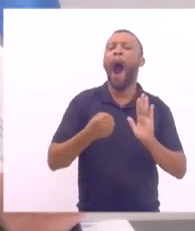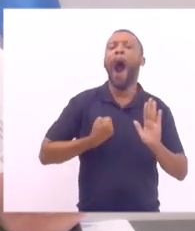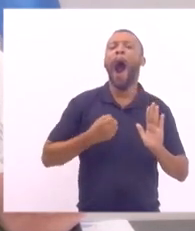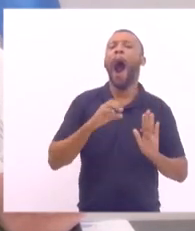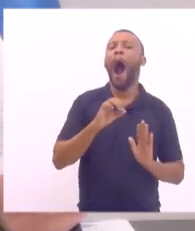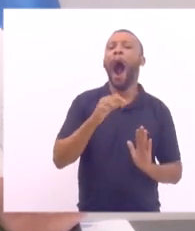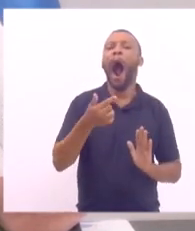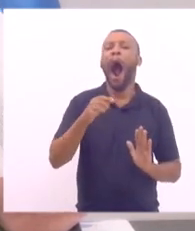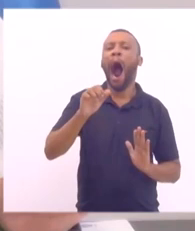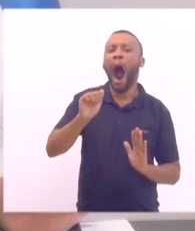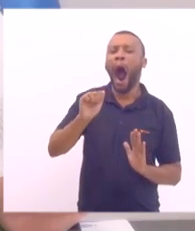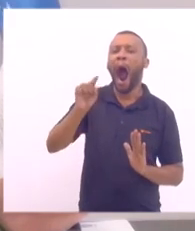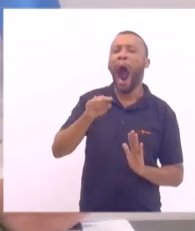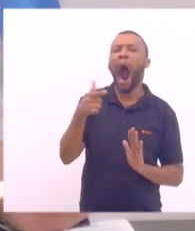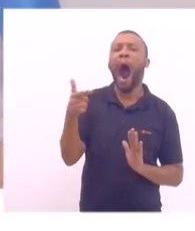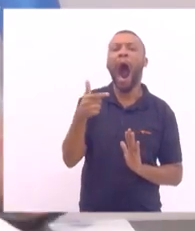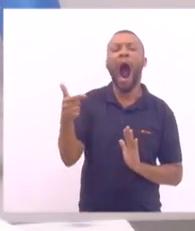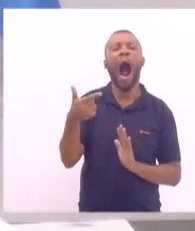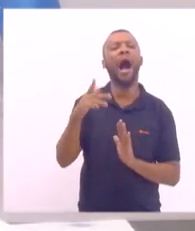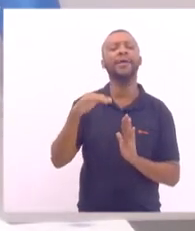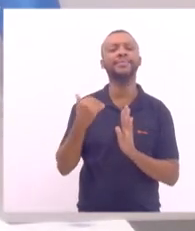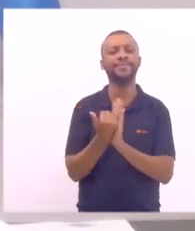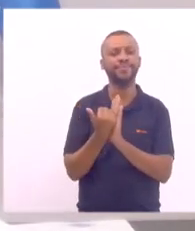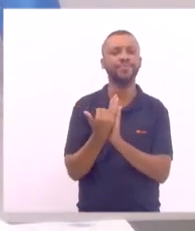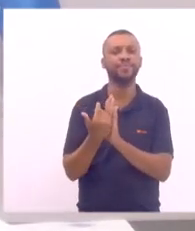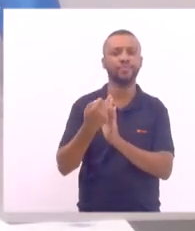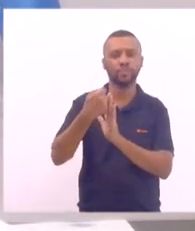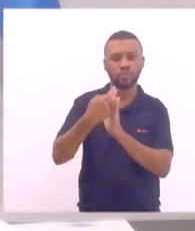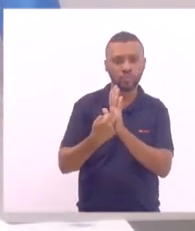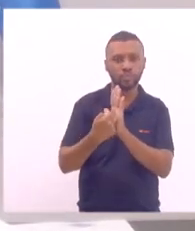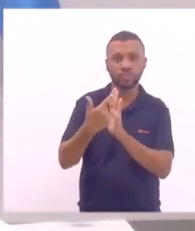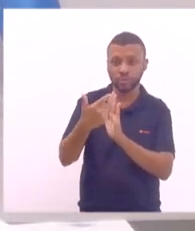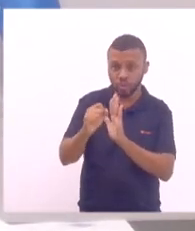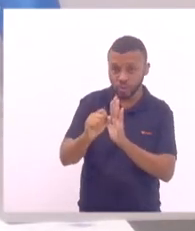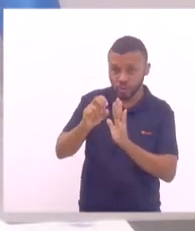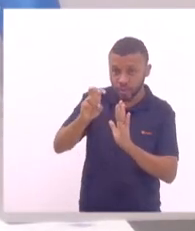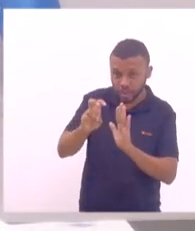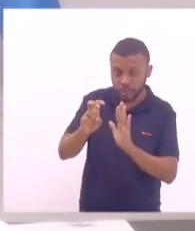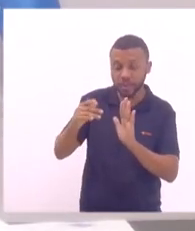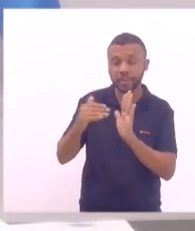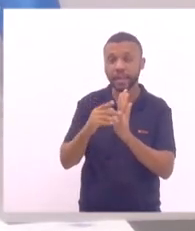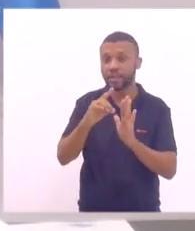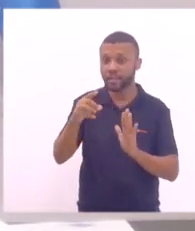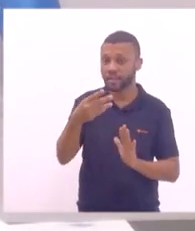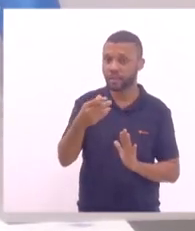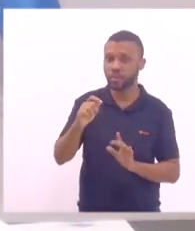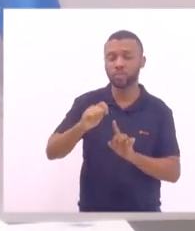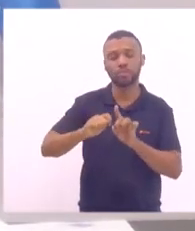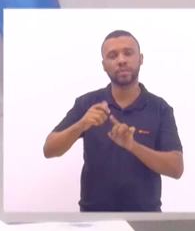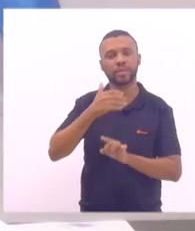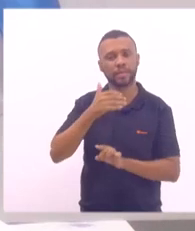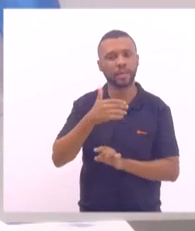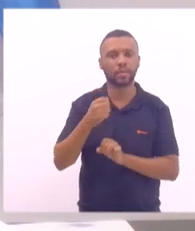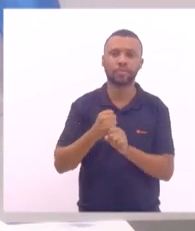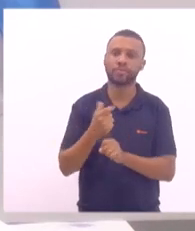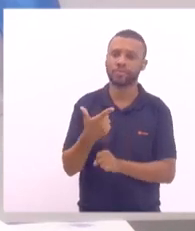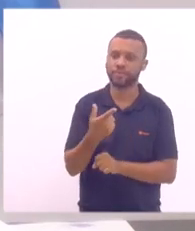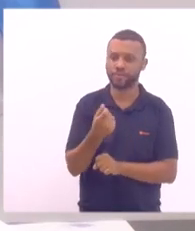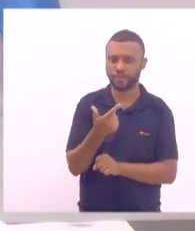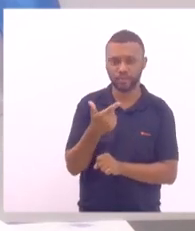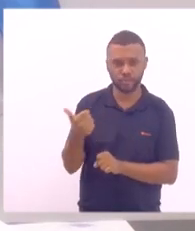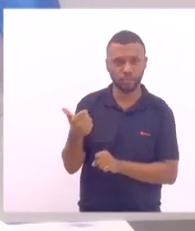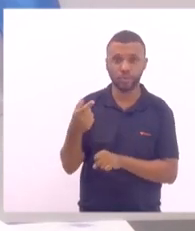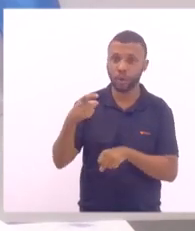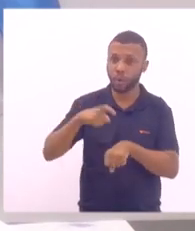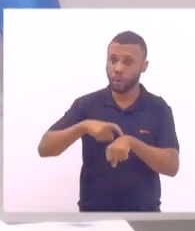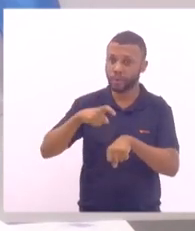02A de 22, o cômputo do período compreendido entre 28/5/20 a 31/12/21, para fins de contagem de tempo,